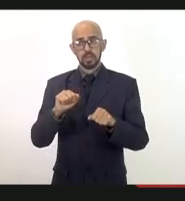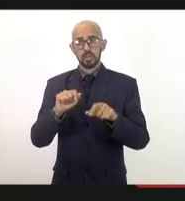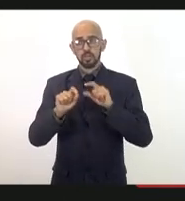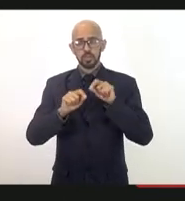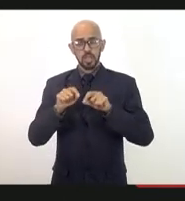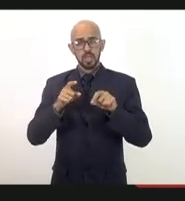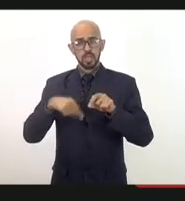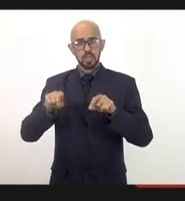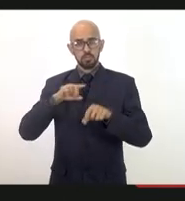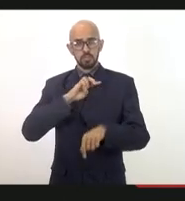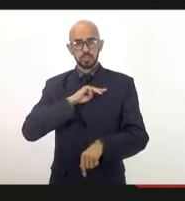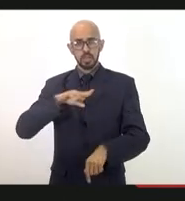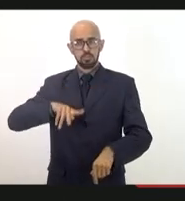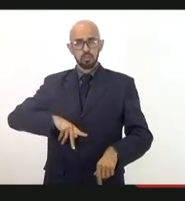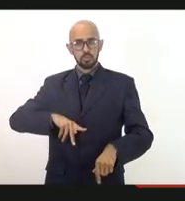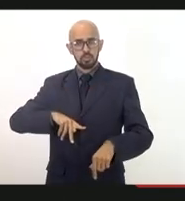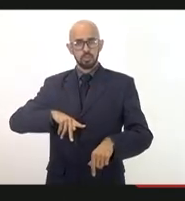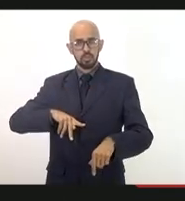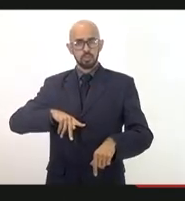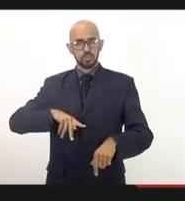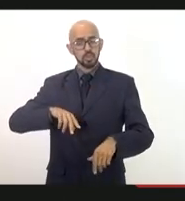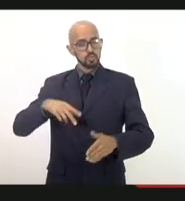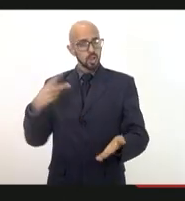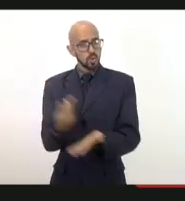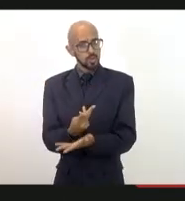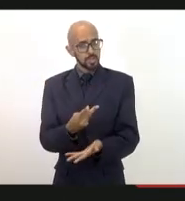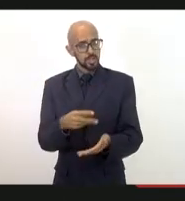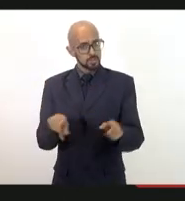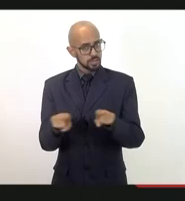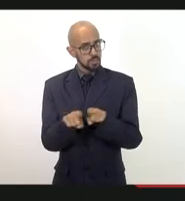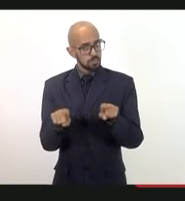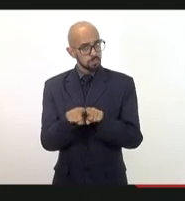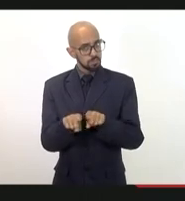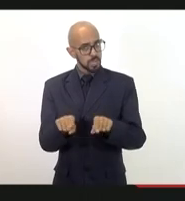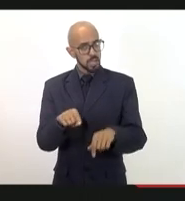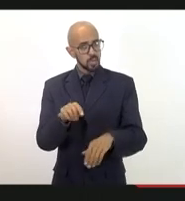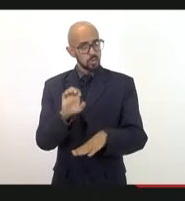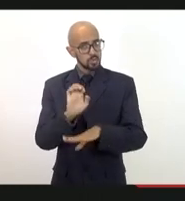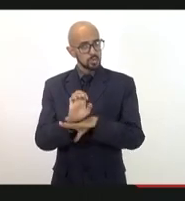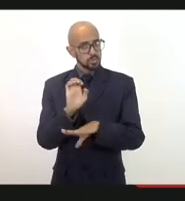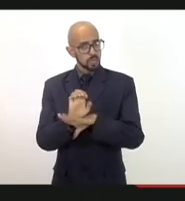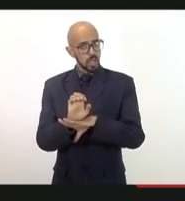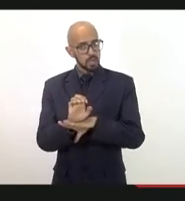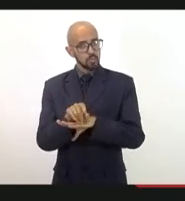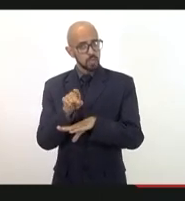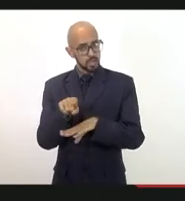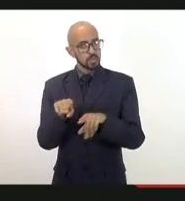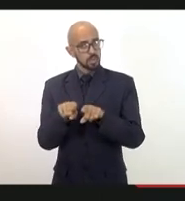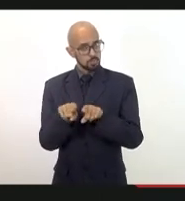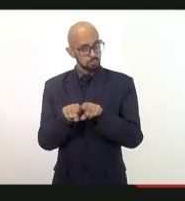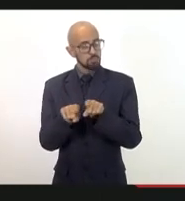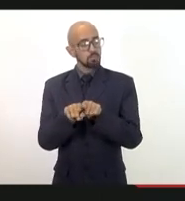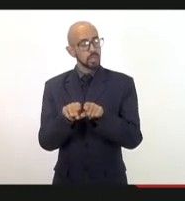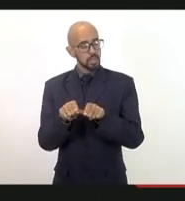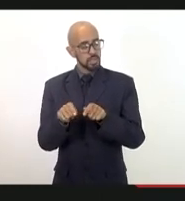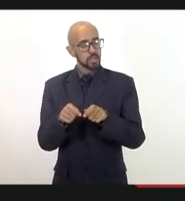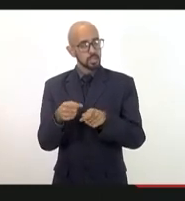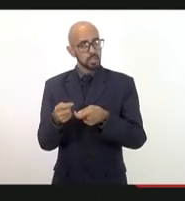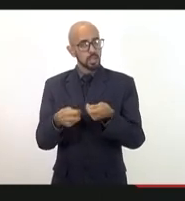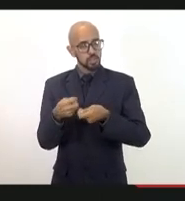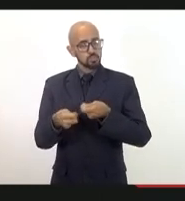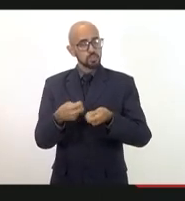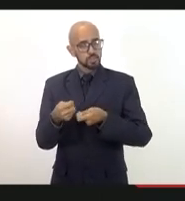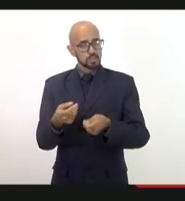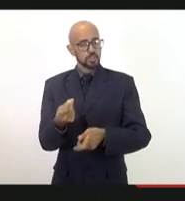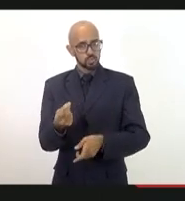Ministério Público. Eu estou falando isso porque isso acontece com o Estado também. O Estado, ele é gestor de recursos que vem do Ministério. Então, se a gente